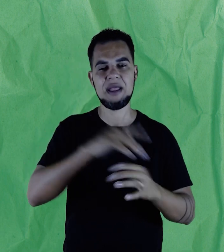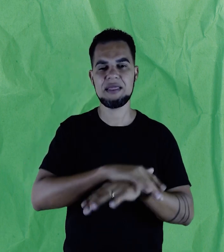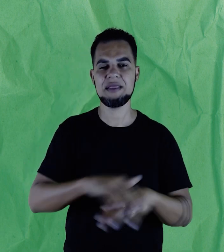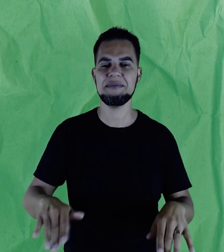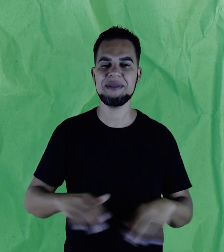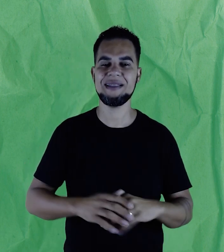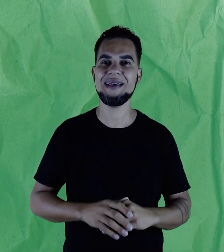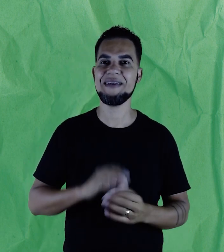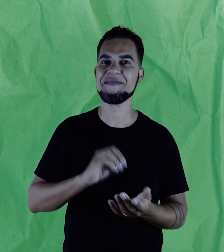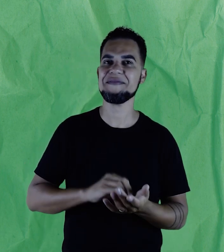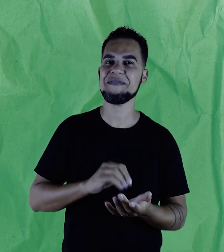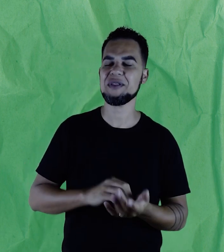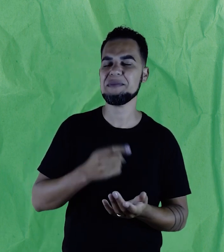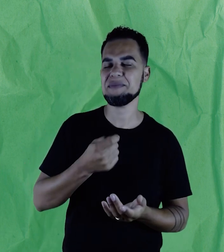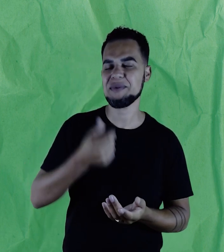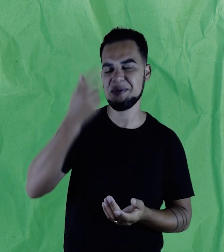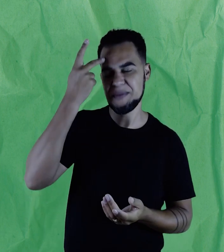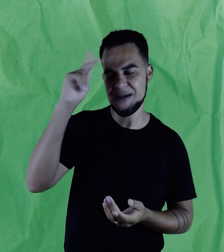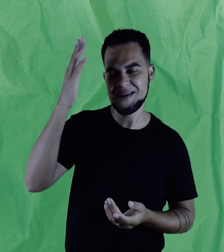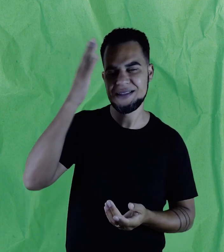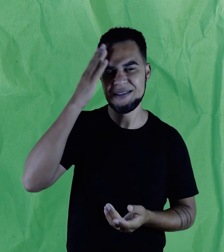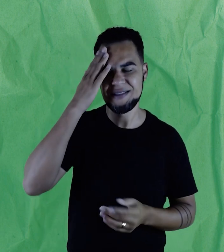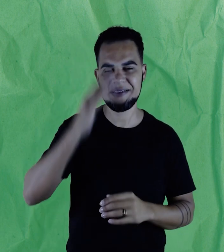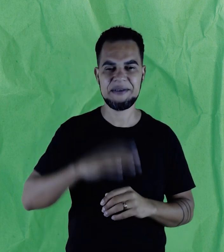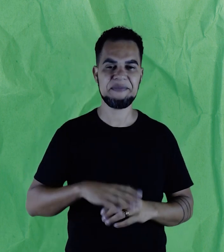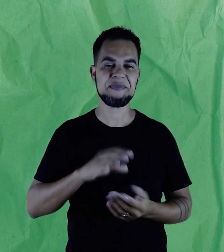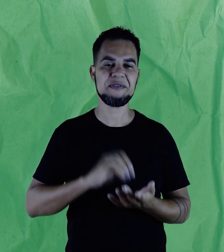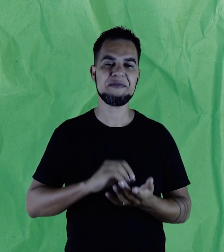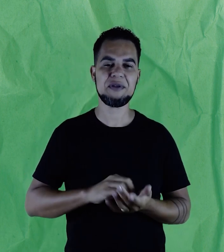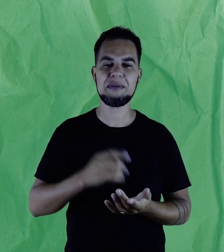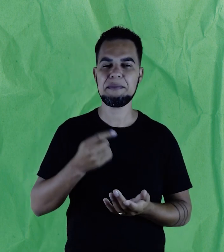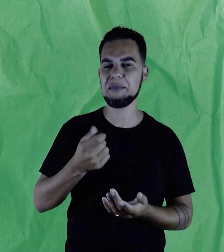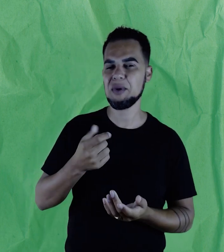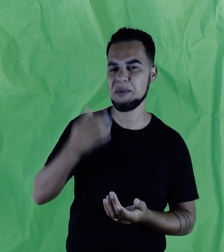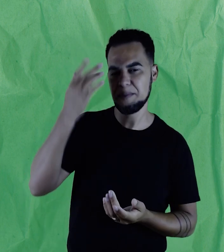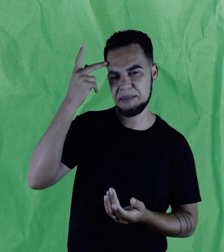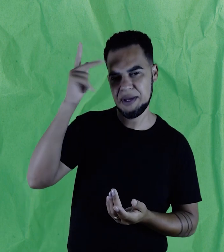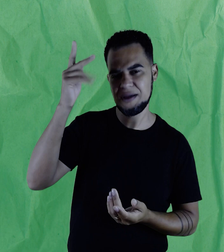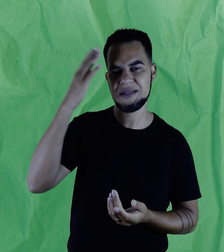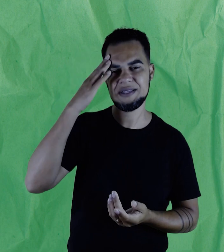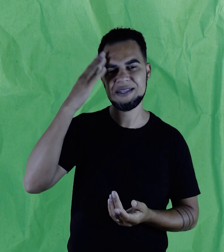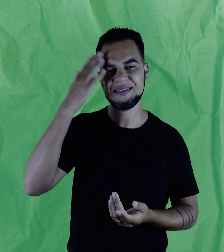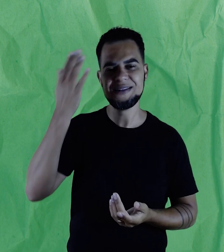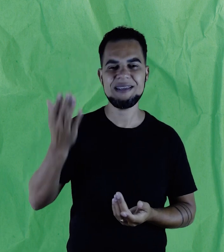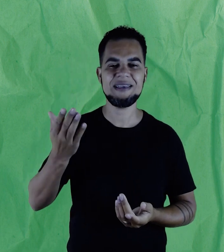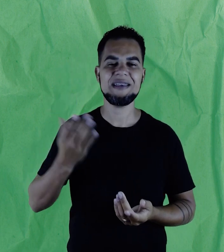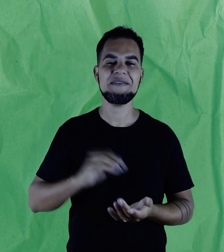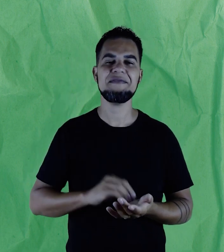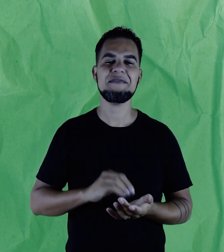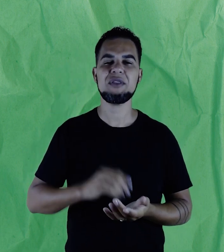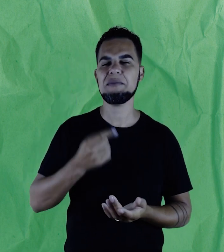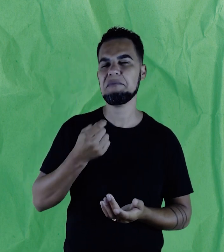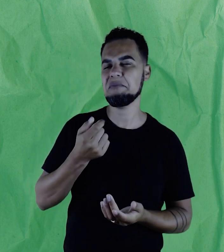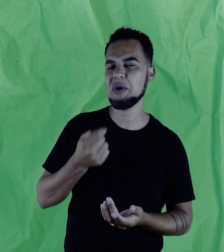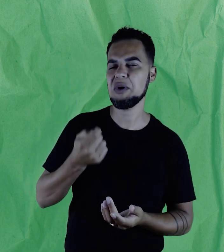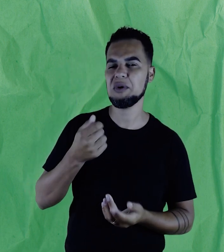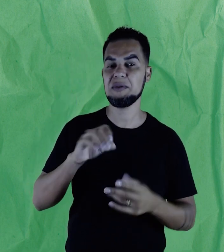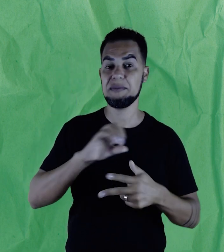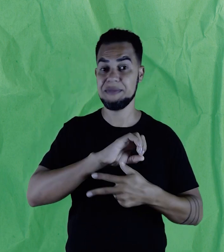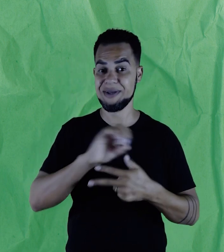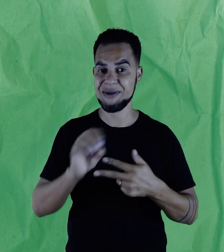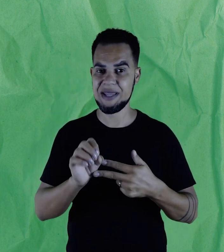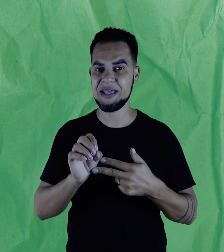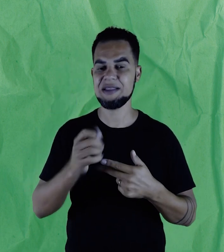pouco para entender o que é anáfora, falta pouco para saber muito sobre figuras de linguagem, falta pouco para o Enem e assim por diante. Então, você